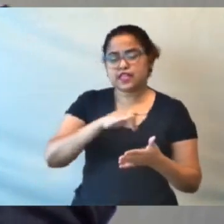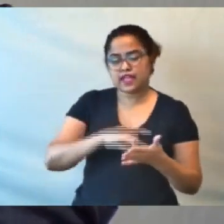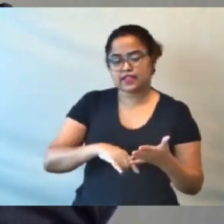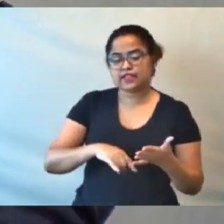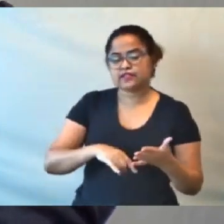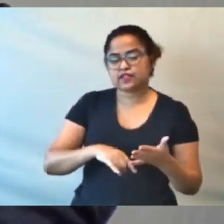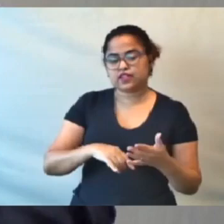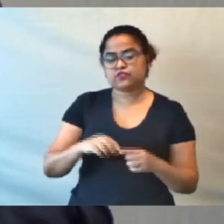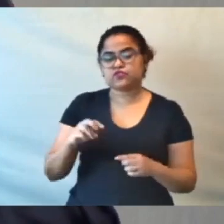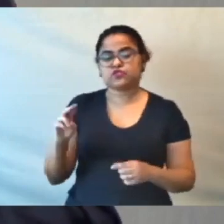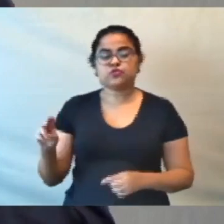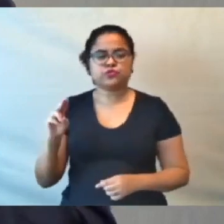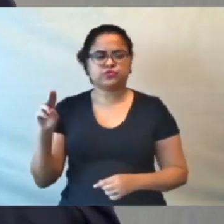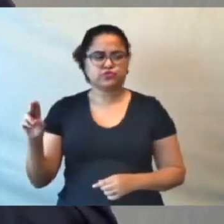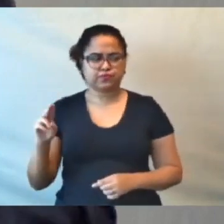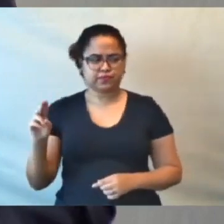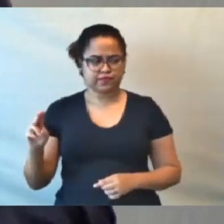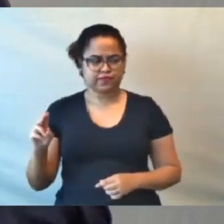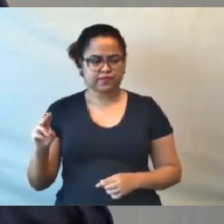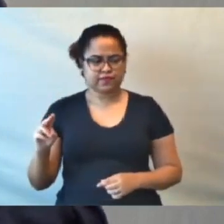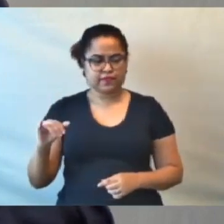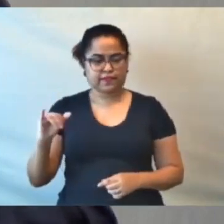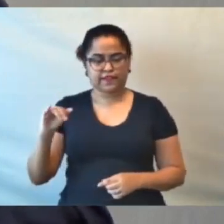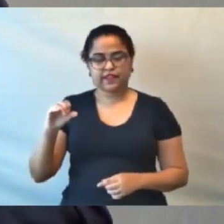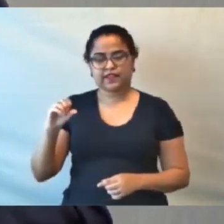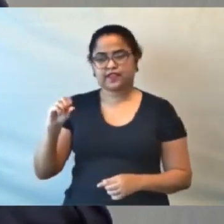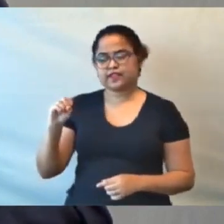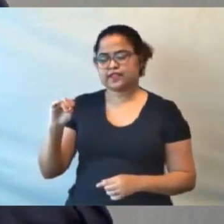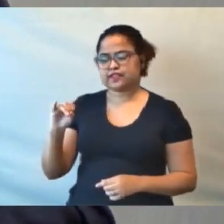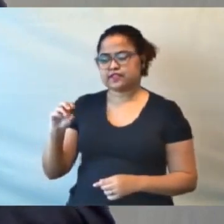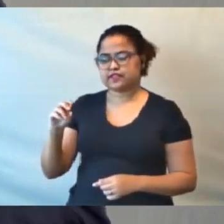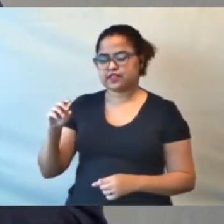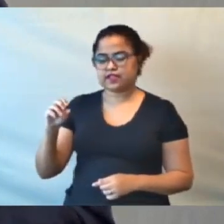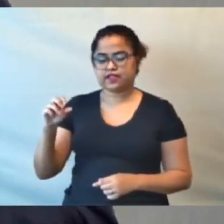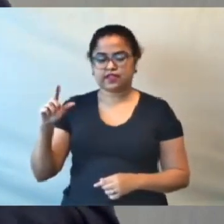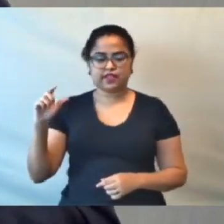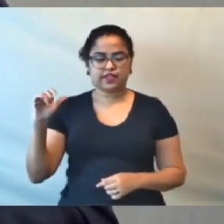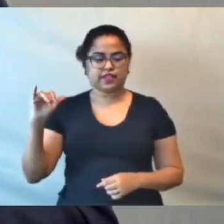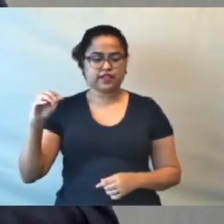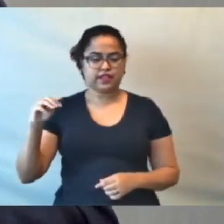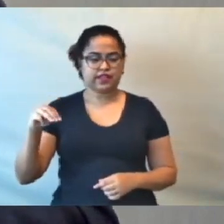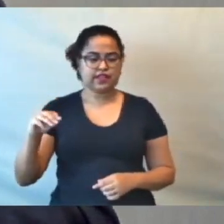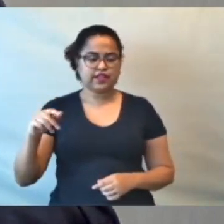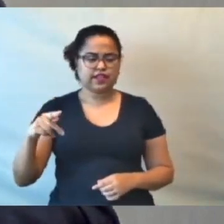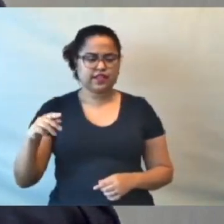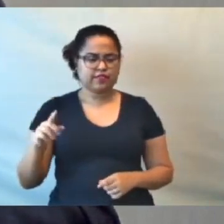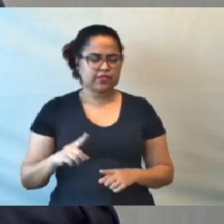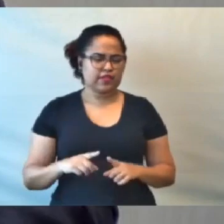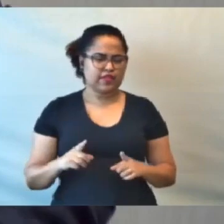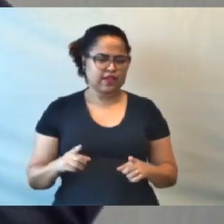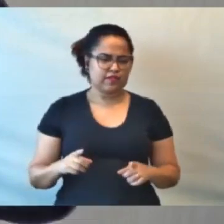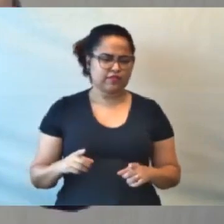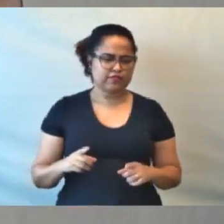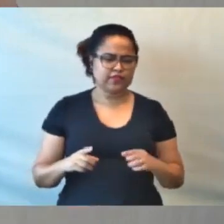Inzilip não. E a prefeitura pega agora em 2024 e vai pelo mesmo caminho,